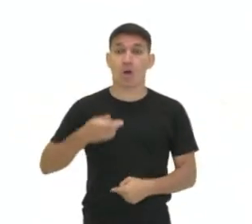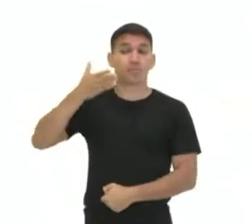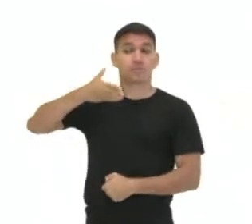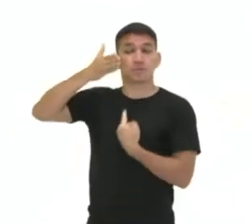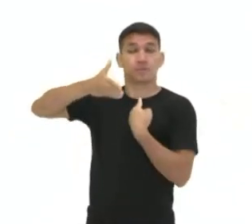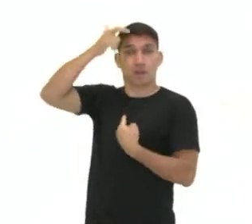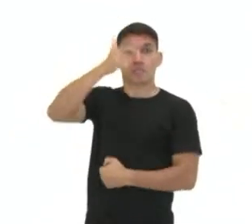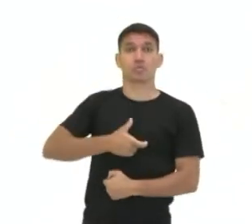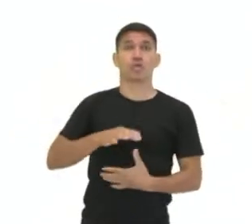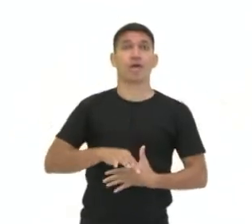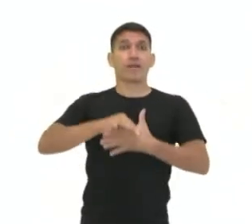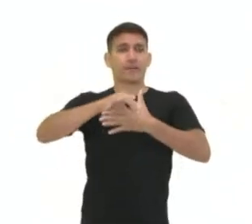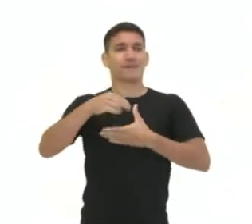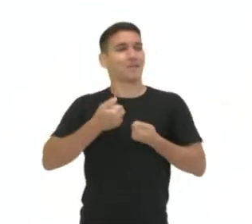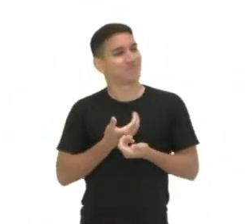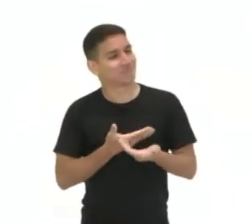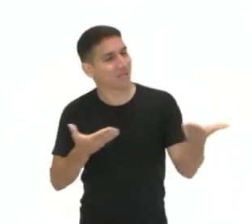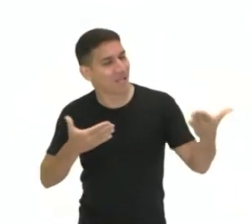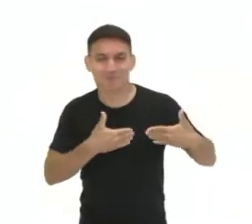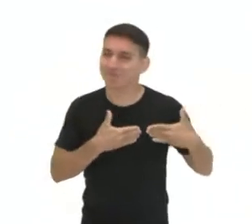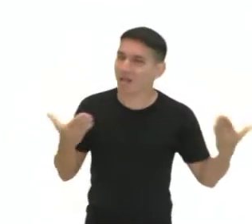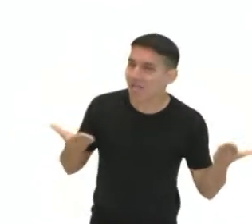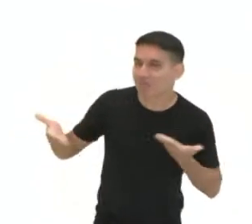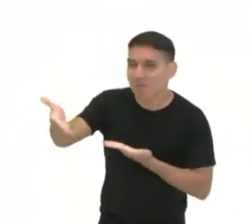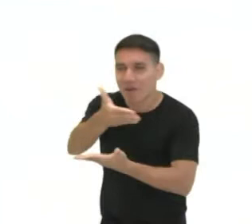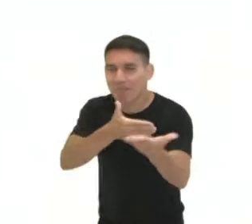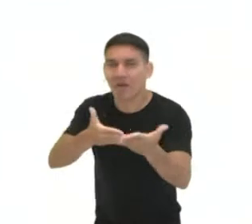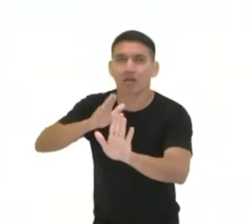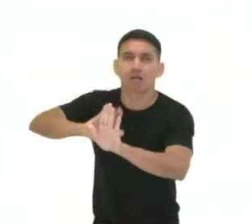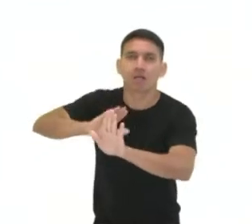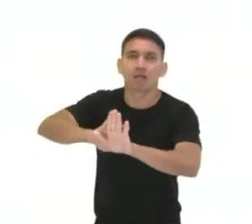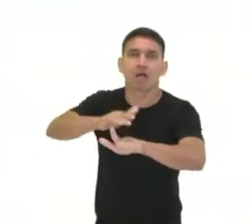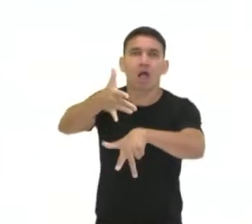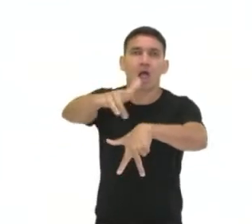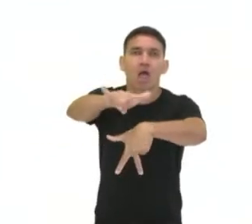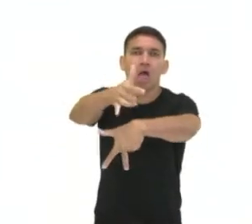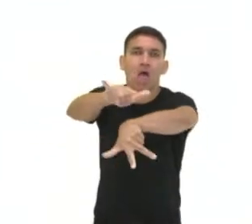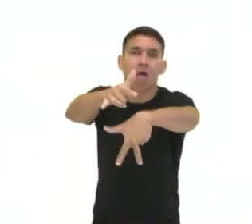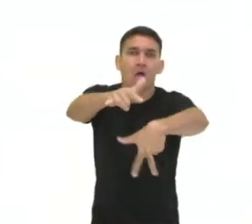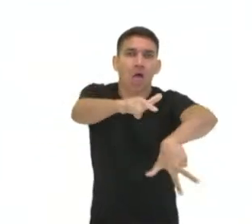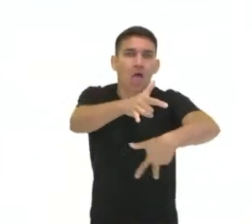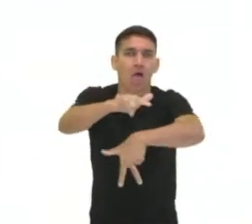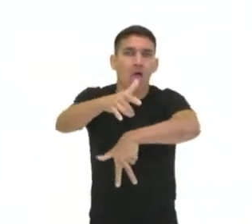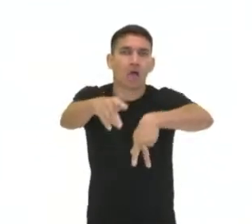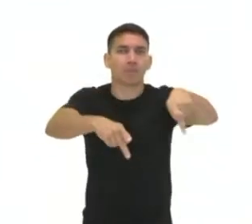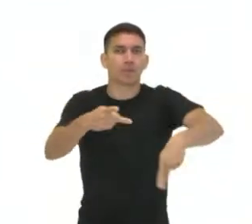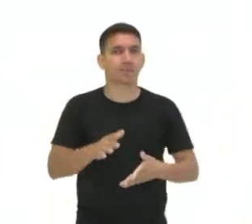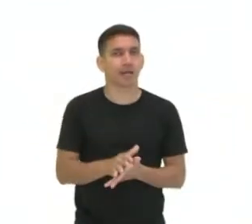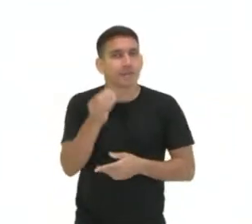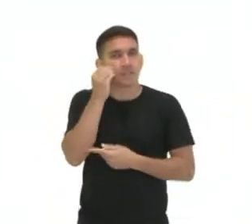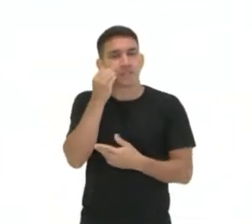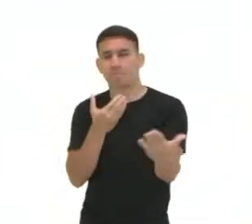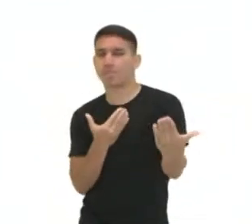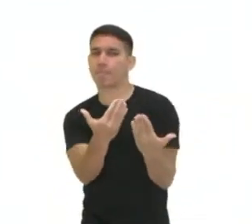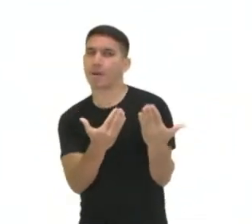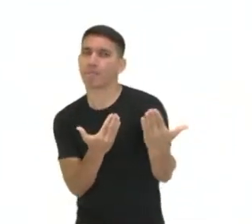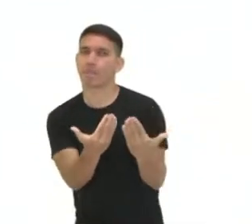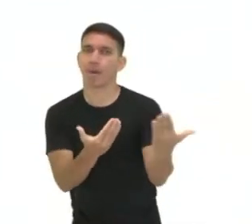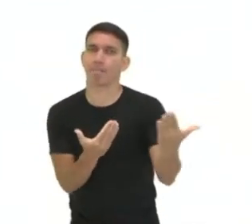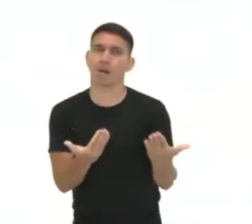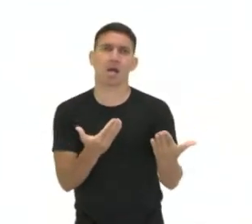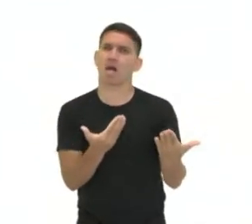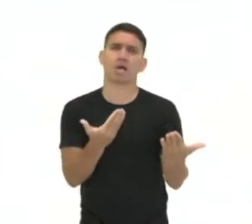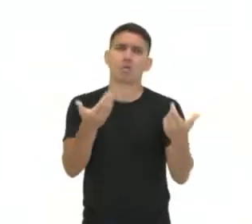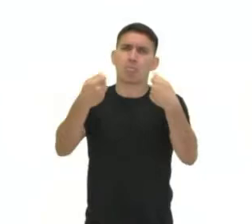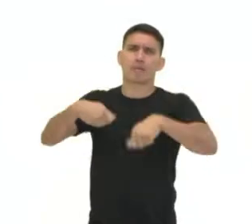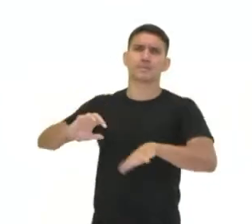pessoal enquanto líder, na tentativa de manipulação da população, estabelecendo uma relação supostamente sem a intermediação de